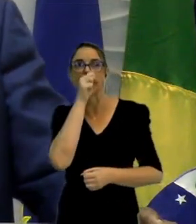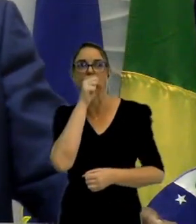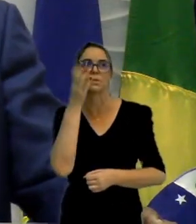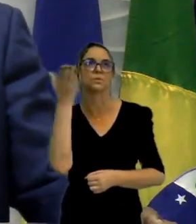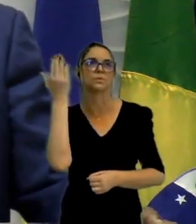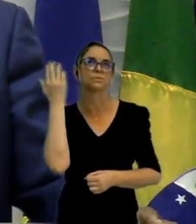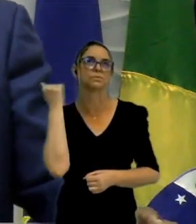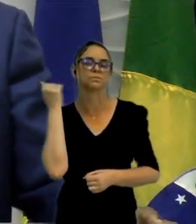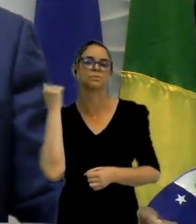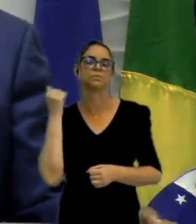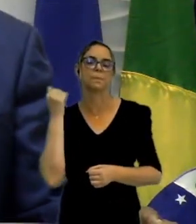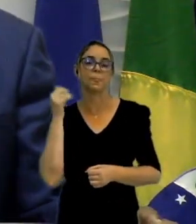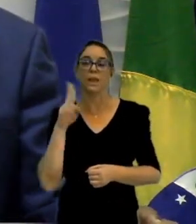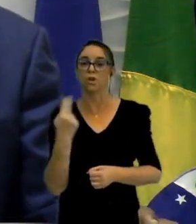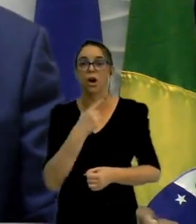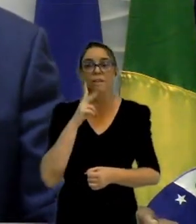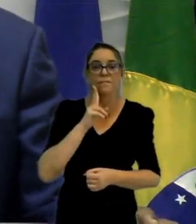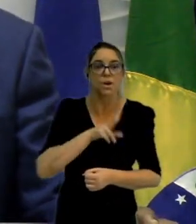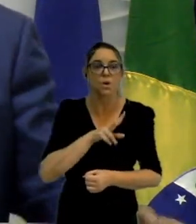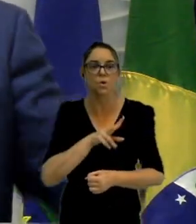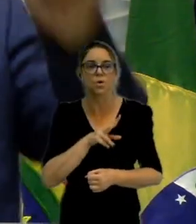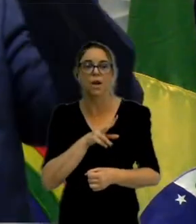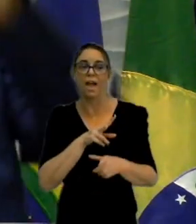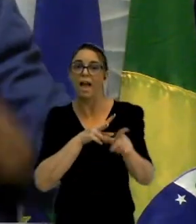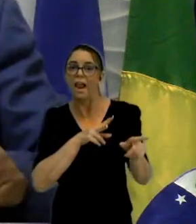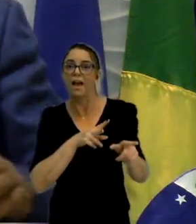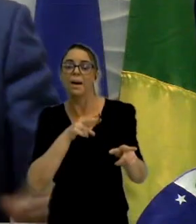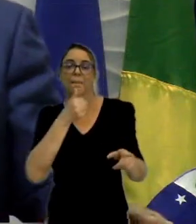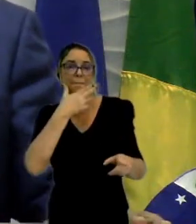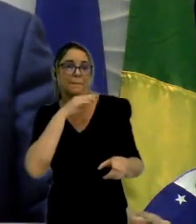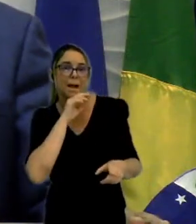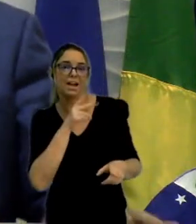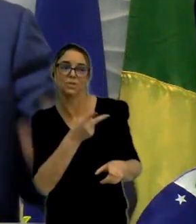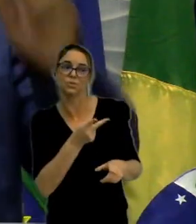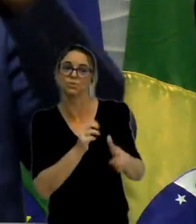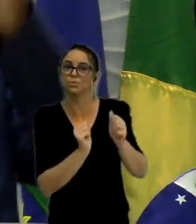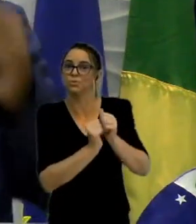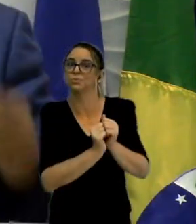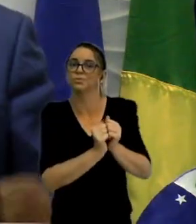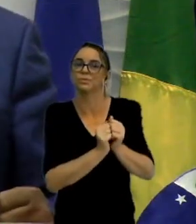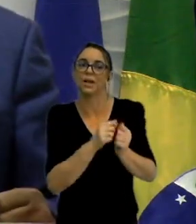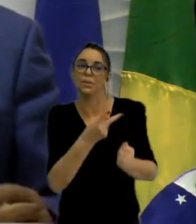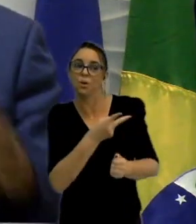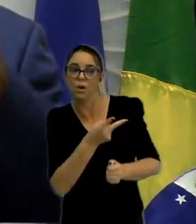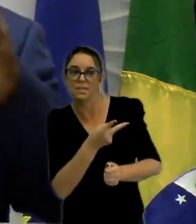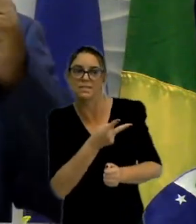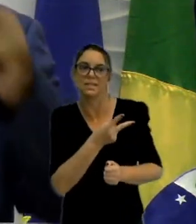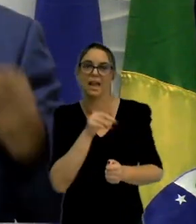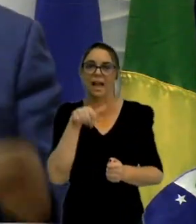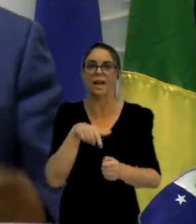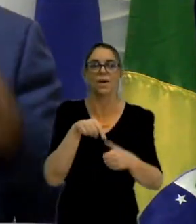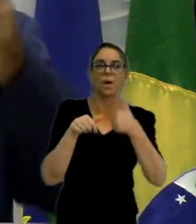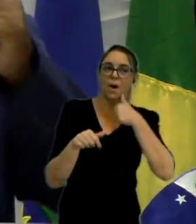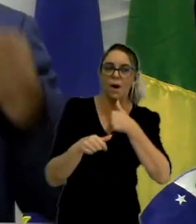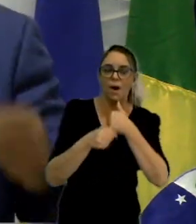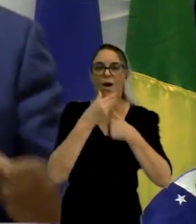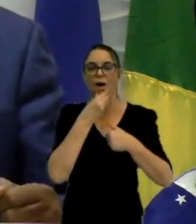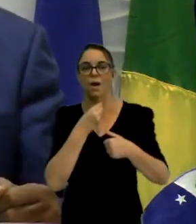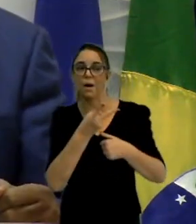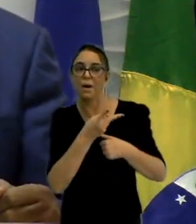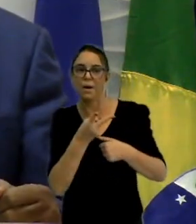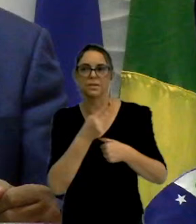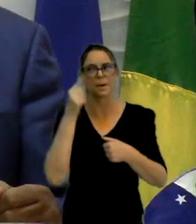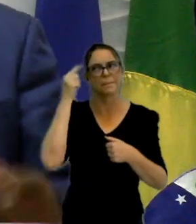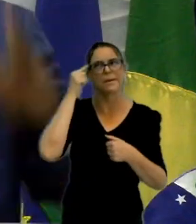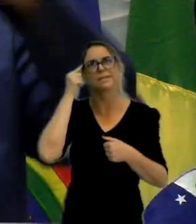gente vimos ela junto com o pai dela, porque ela e o pai é uma dupla que ninguém sabe o que é que eles pensam os